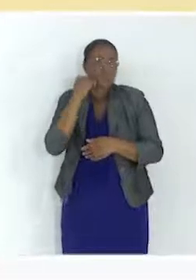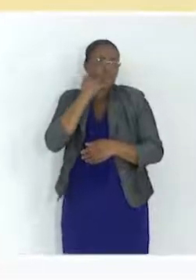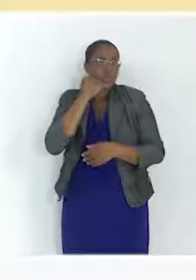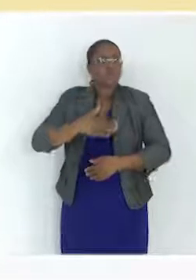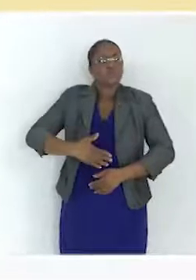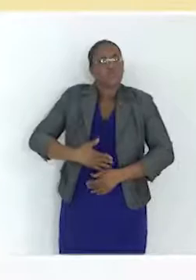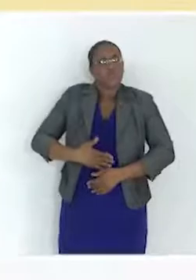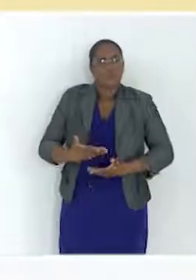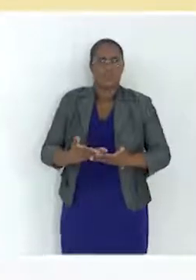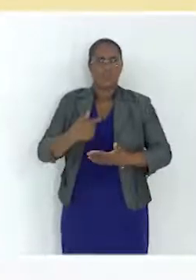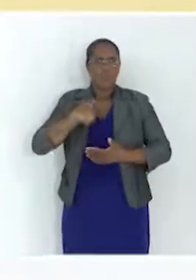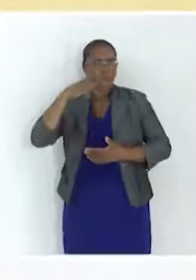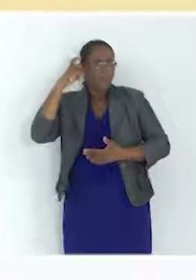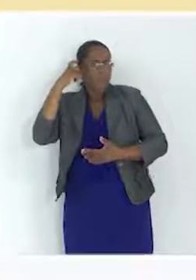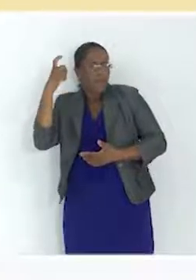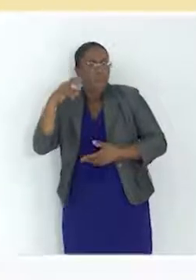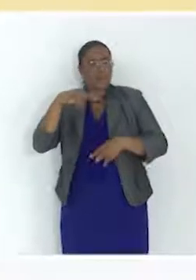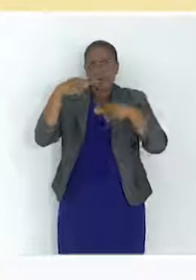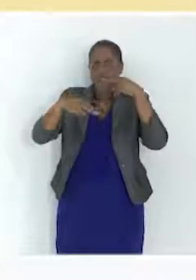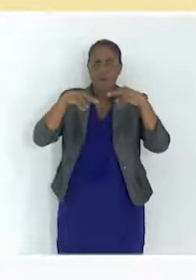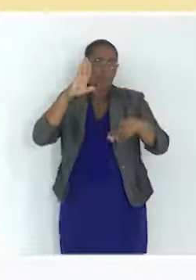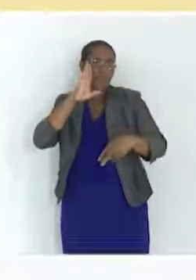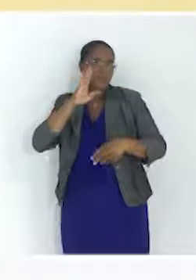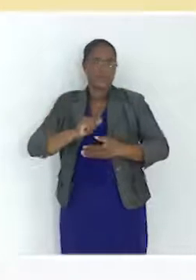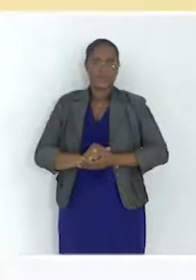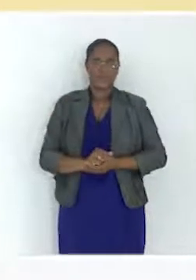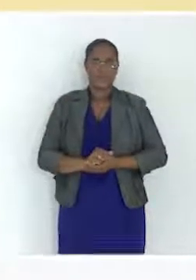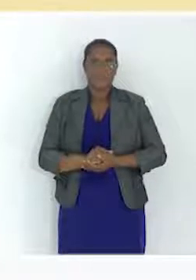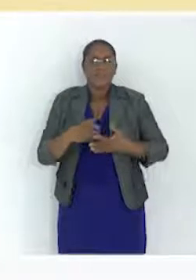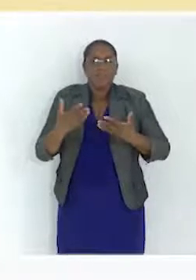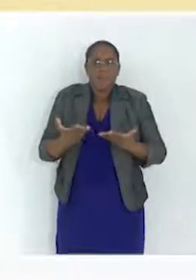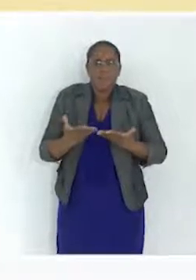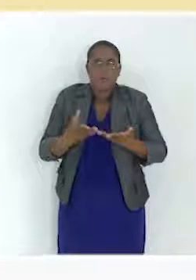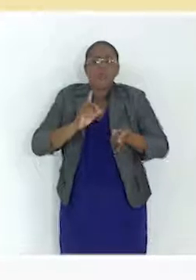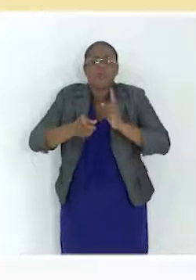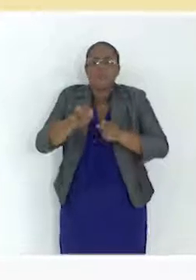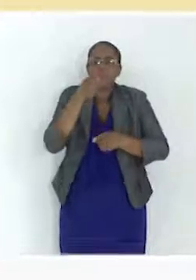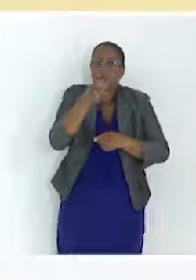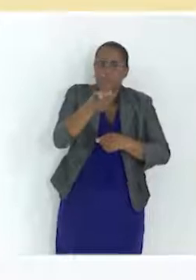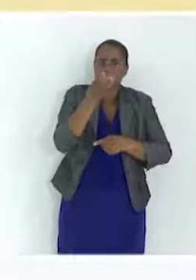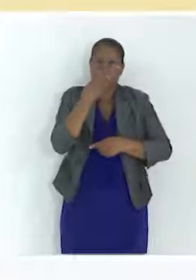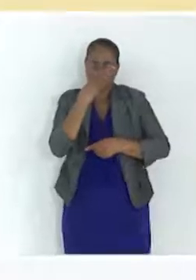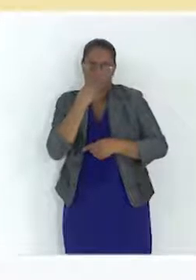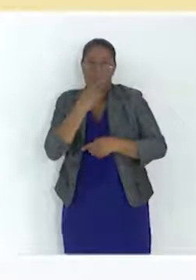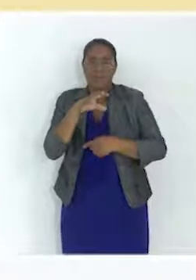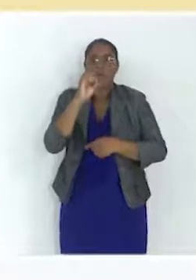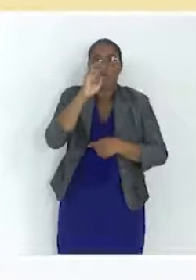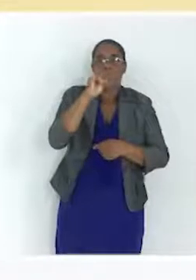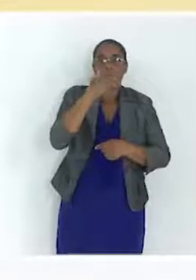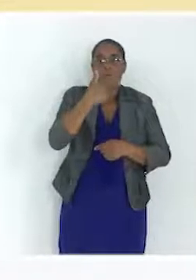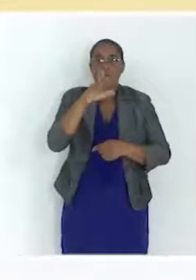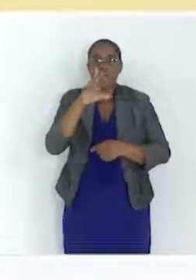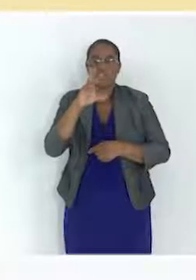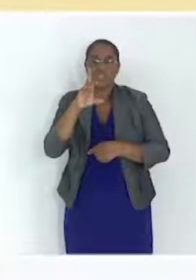almoço. Então, o que almoçou? Ostras. E de que cor estavam quando